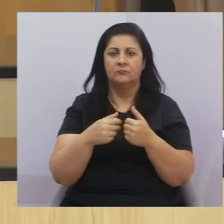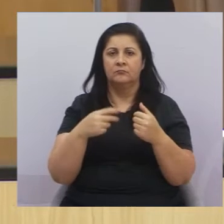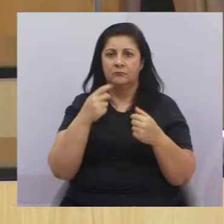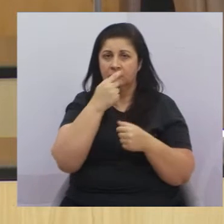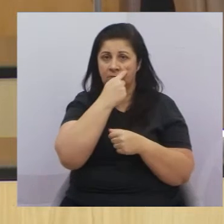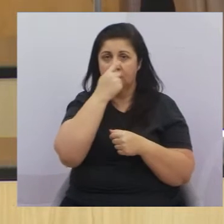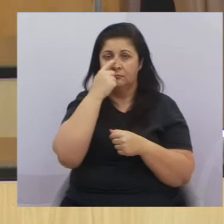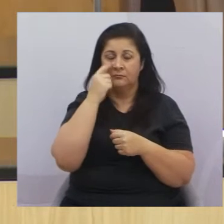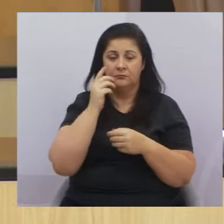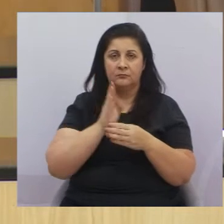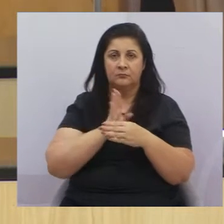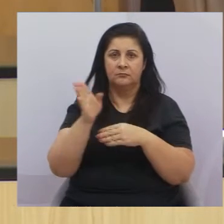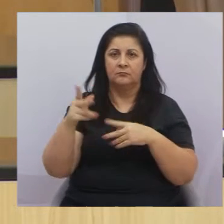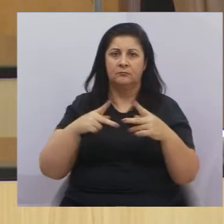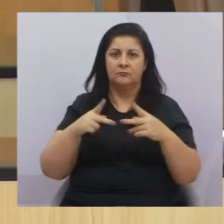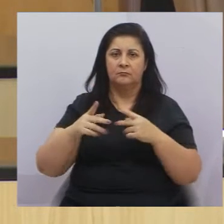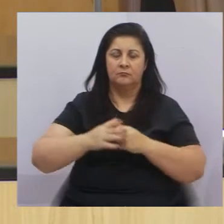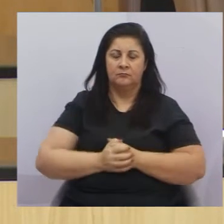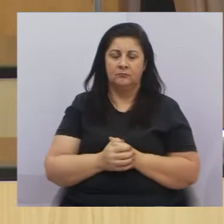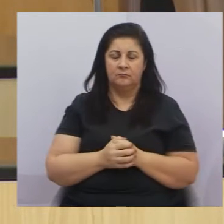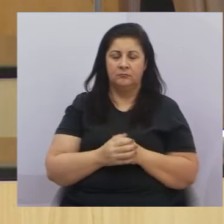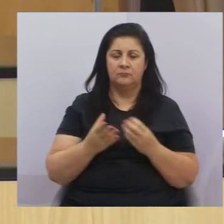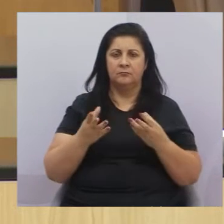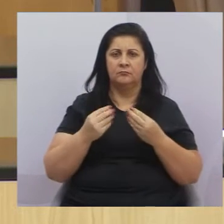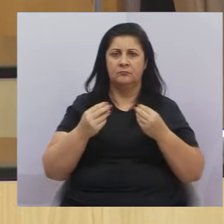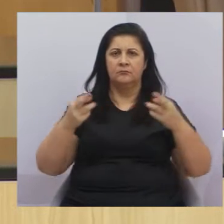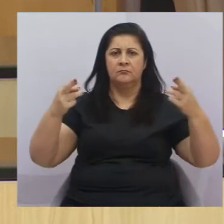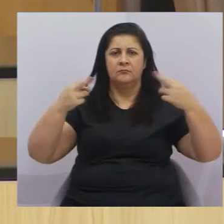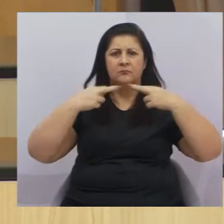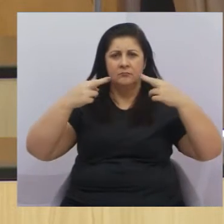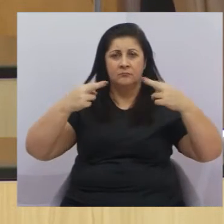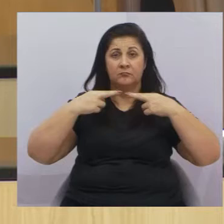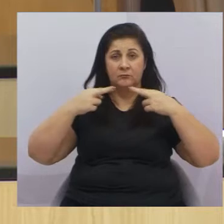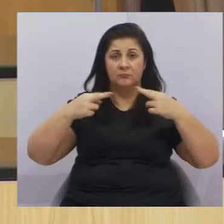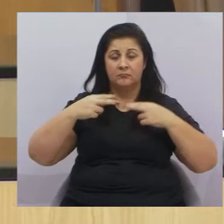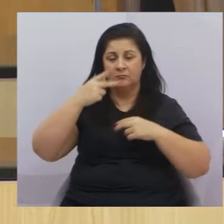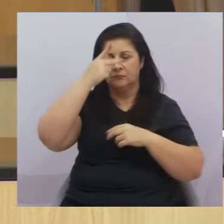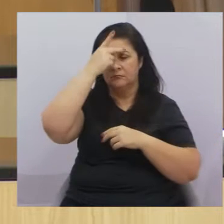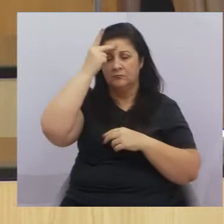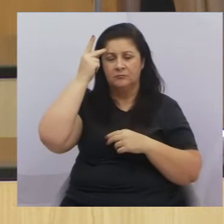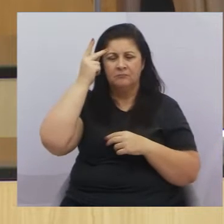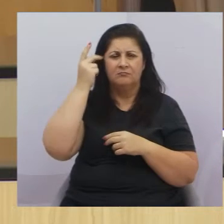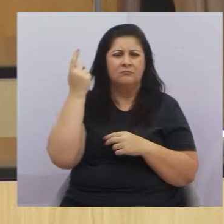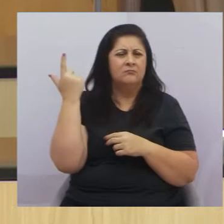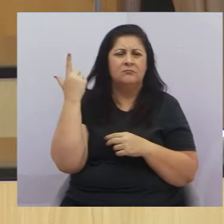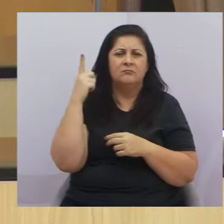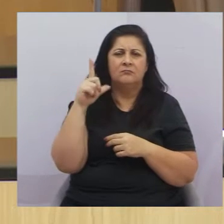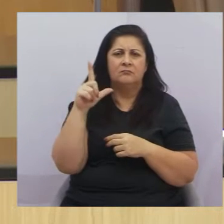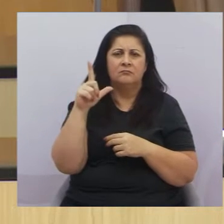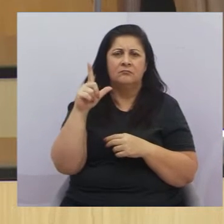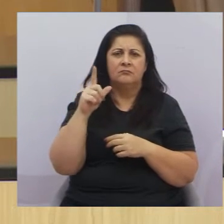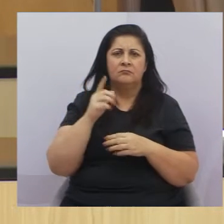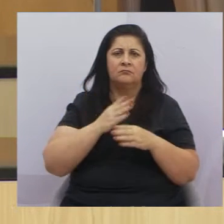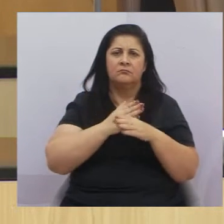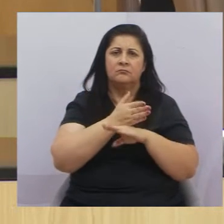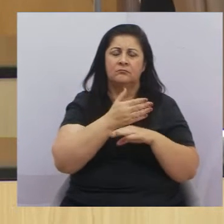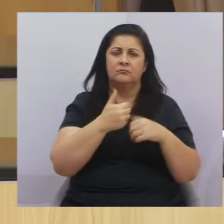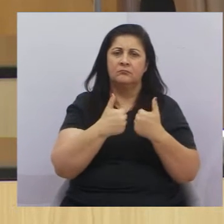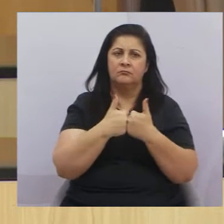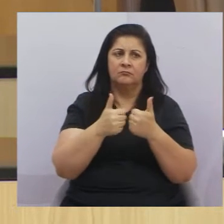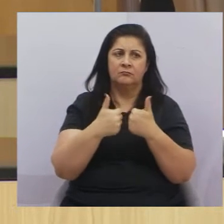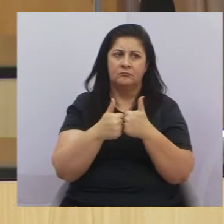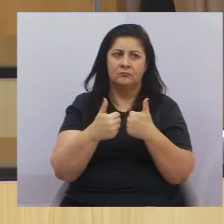especificado. Estamos recebendo diversas reclamações de munícipes que não estão conseguindo utilizar,